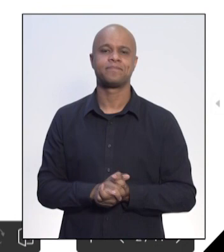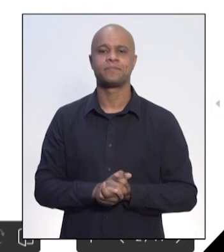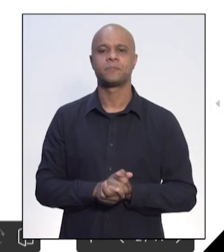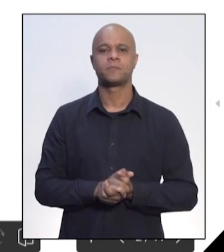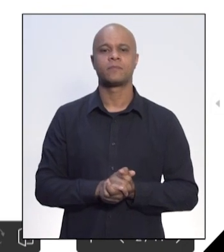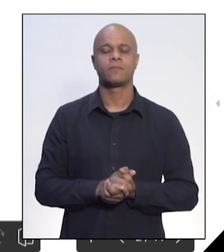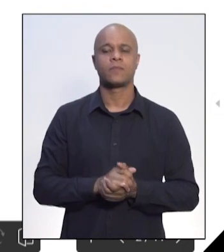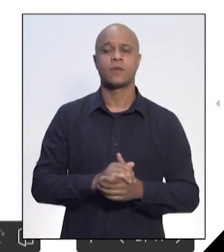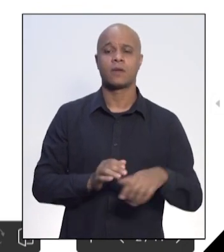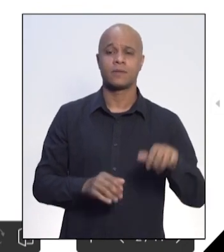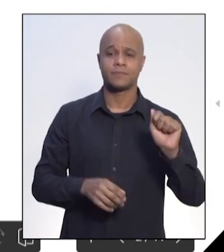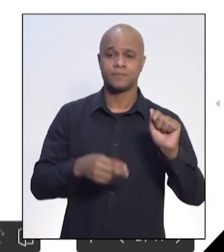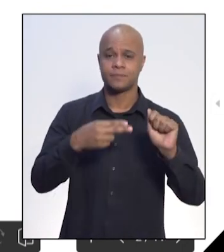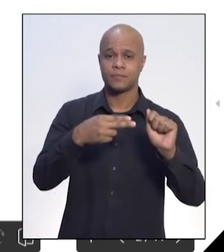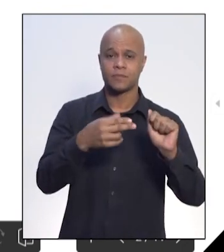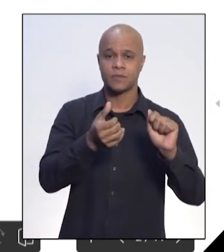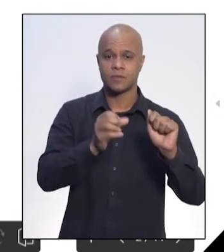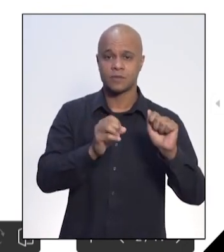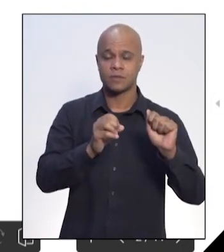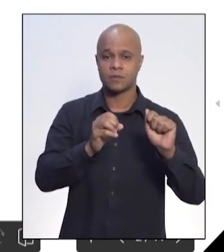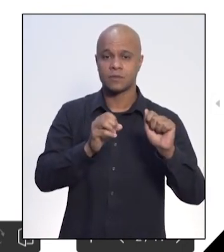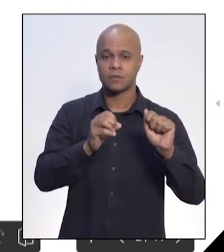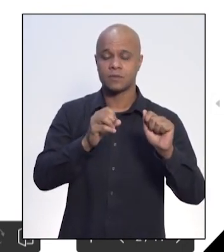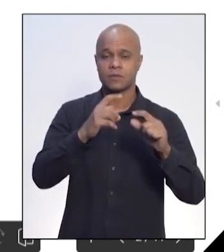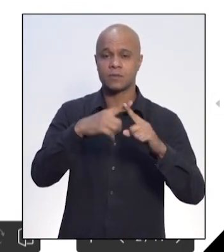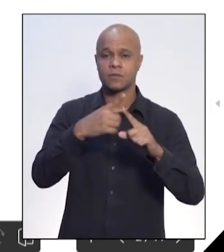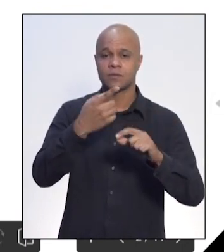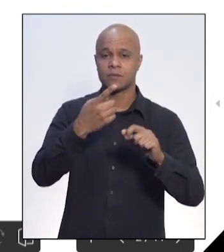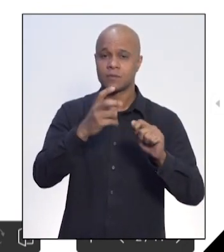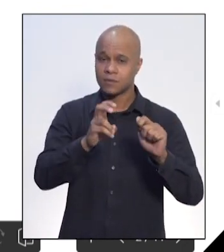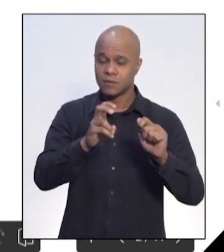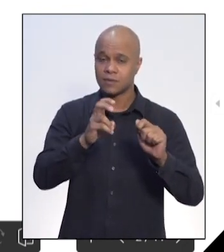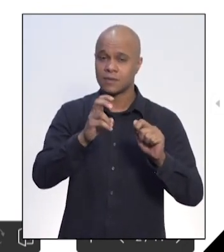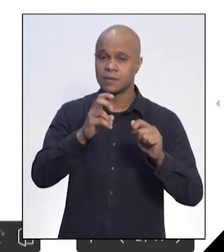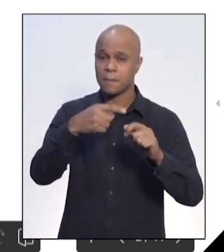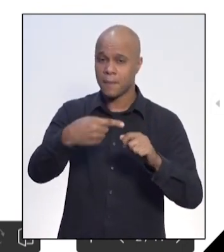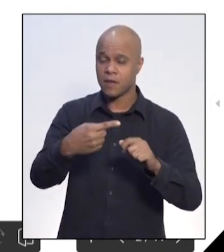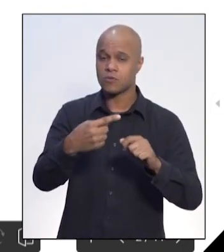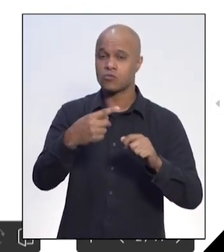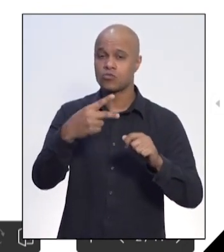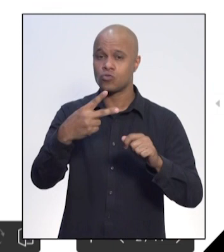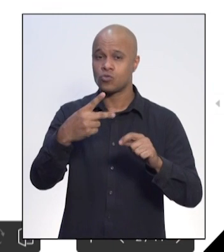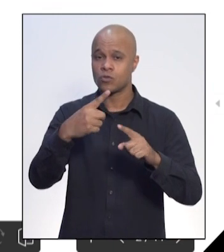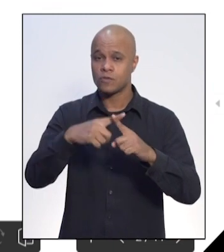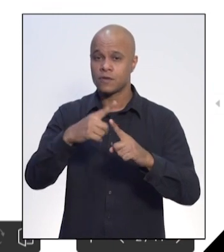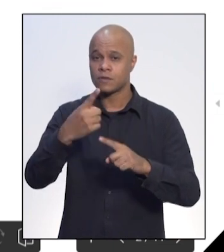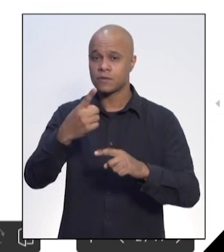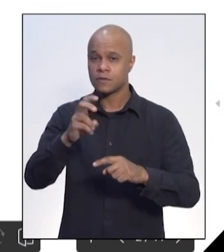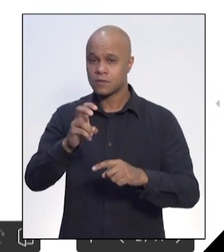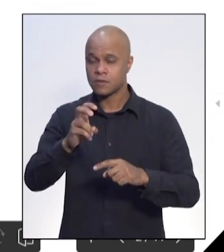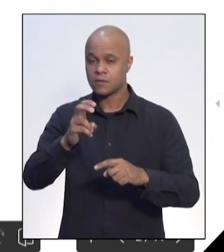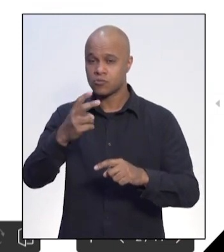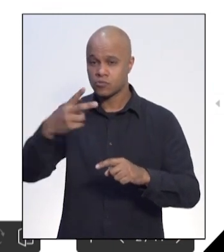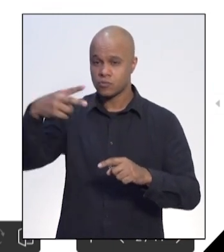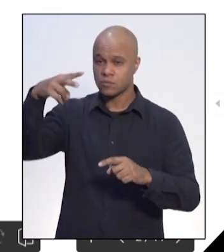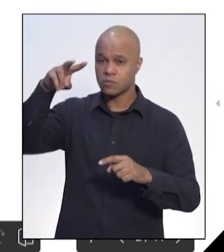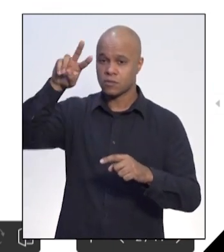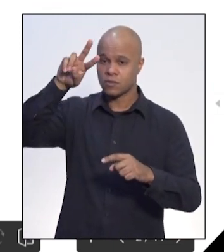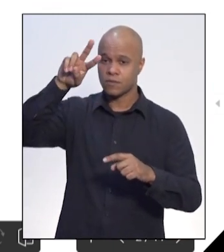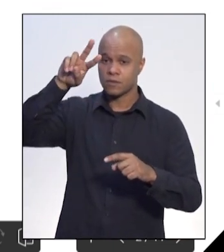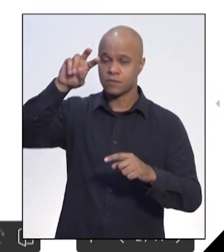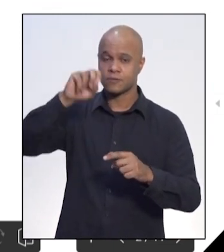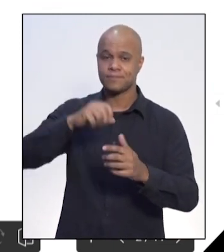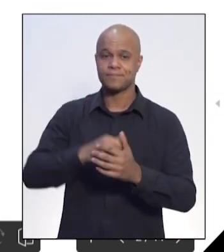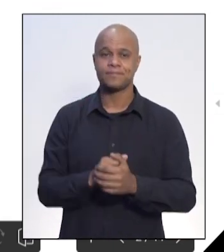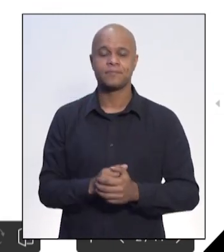15 menos 2 vezes 15 elevado ao quadrado. Então, vai ficar 60 vezes 15.